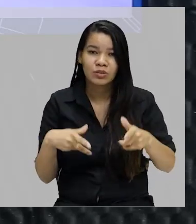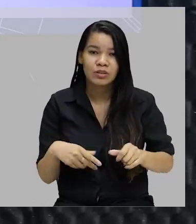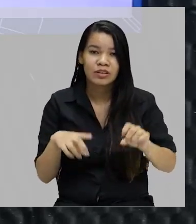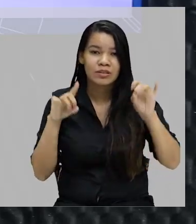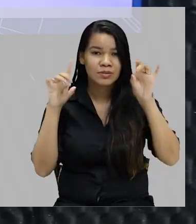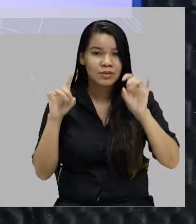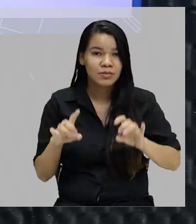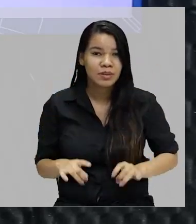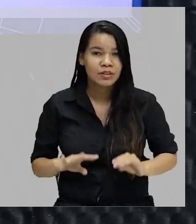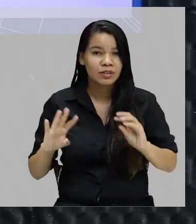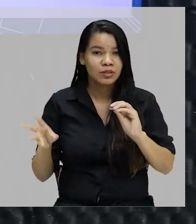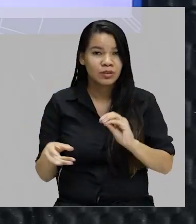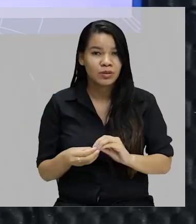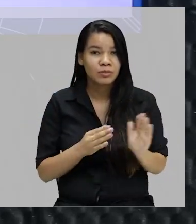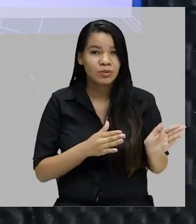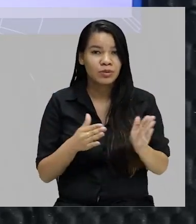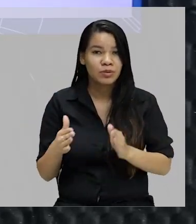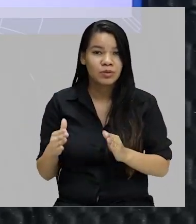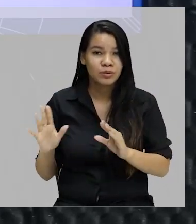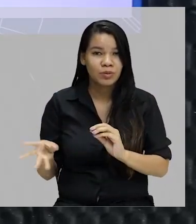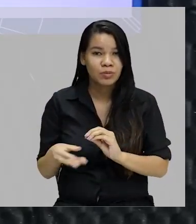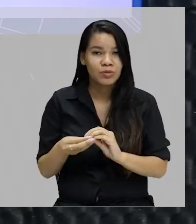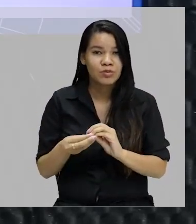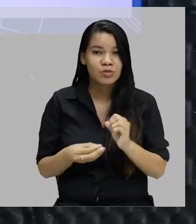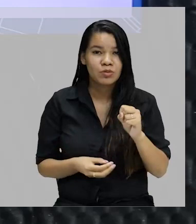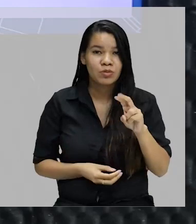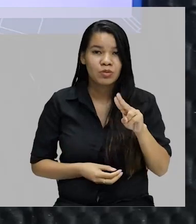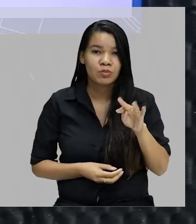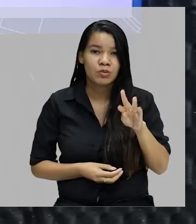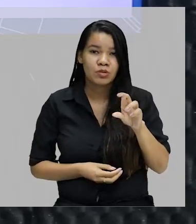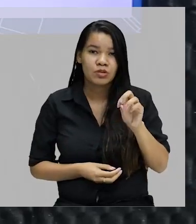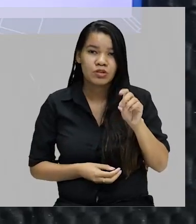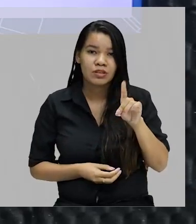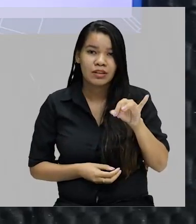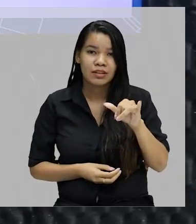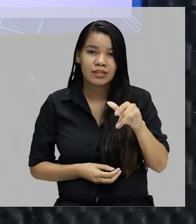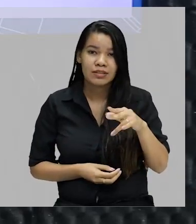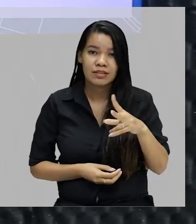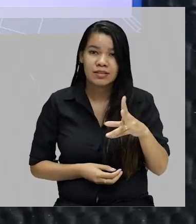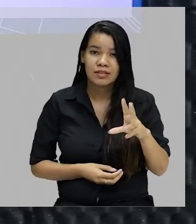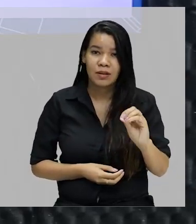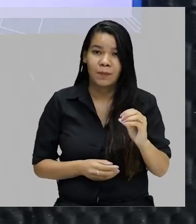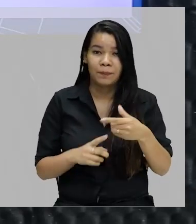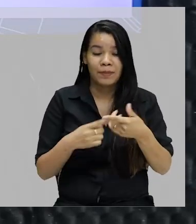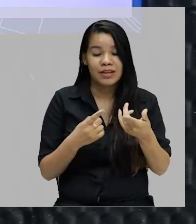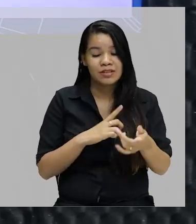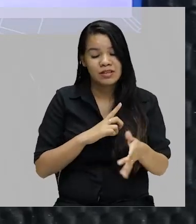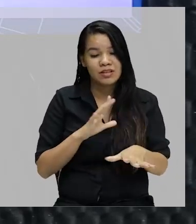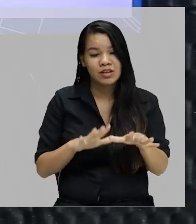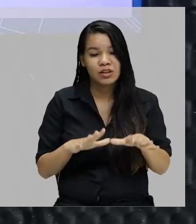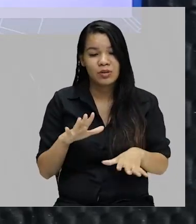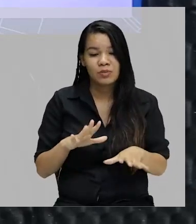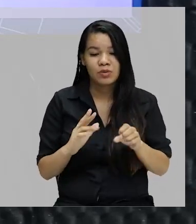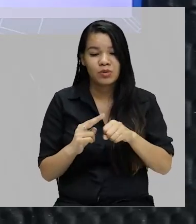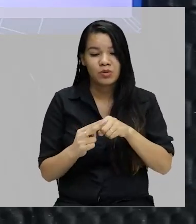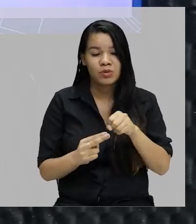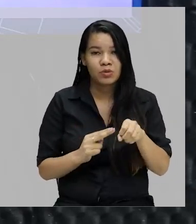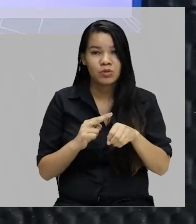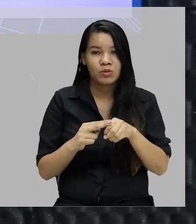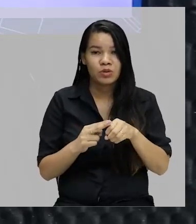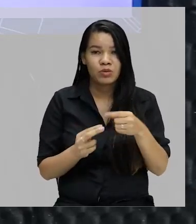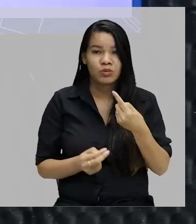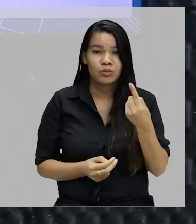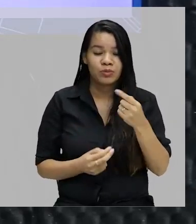compõem o período composto por subordinação, tá bom? Agora, tem geralmente como núcleo um verbo, que é